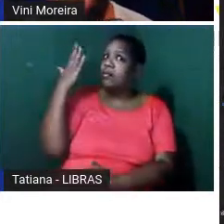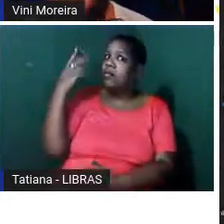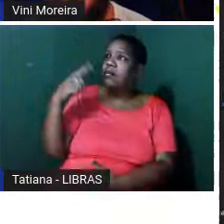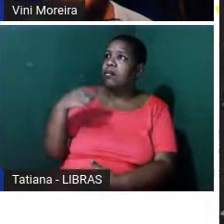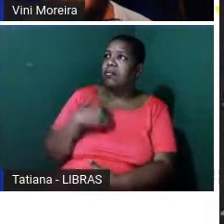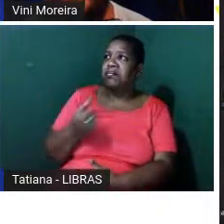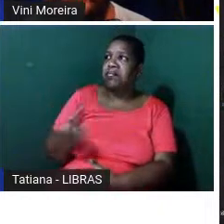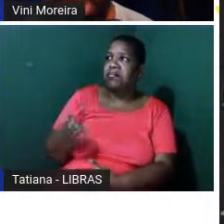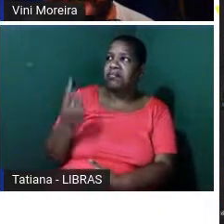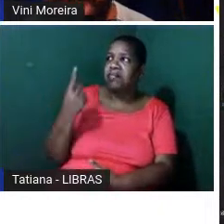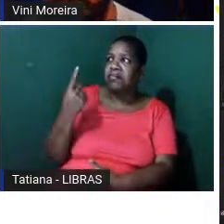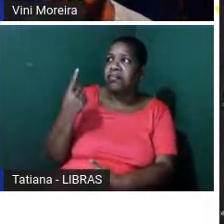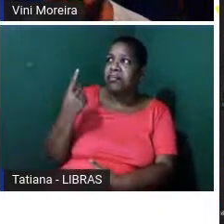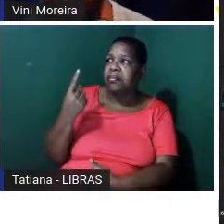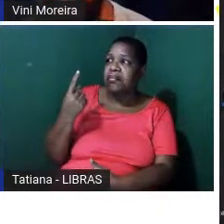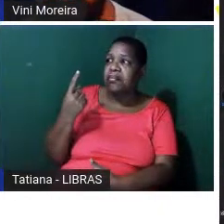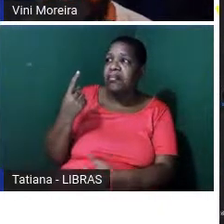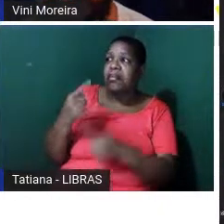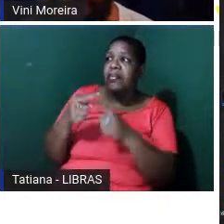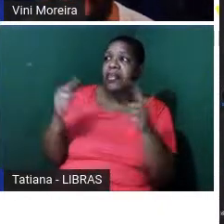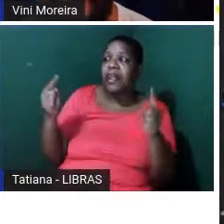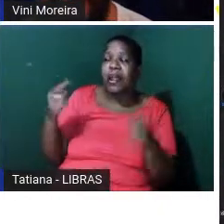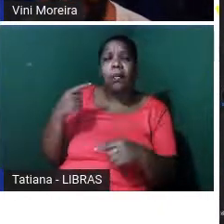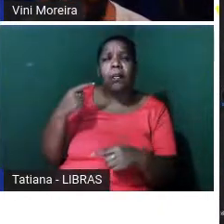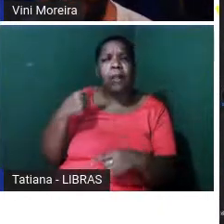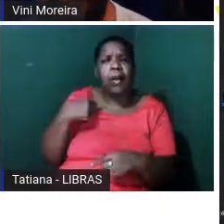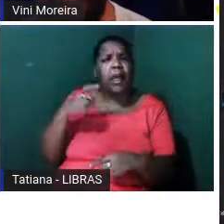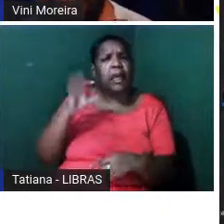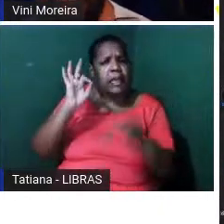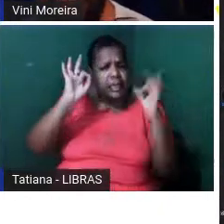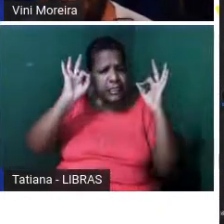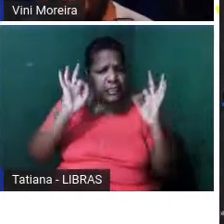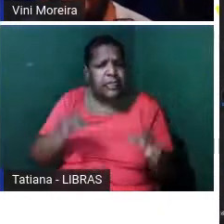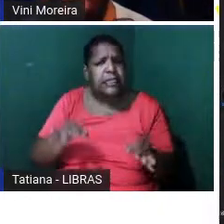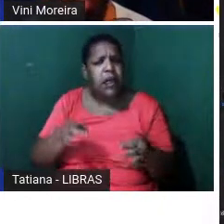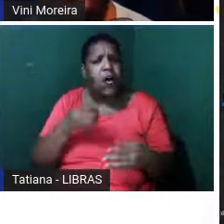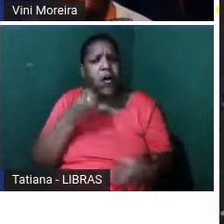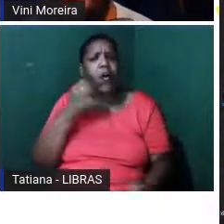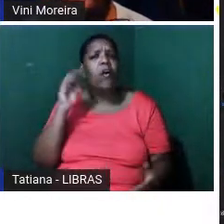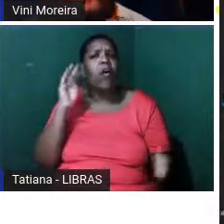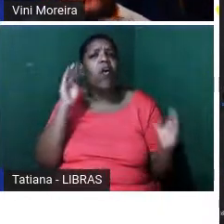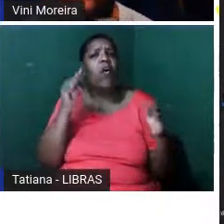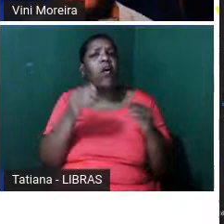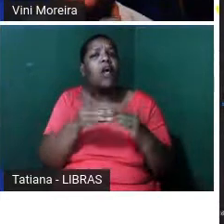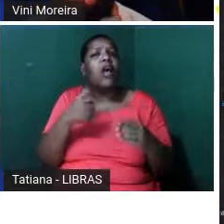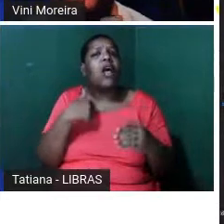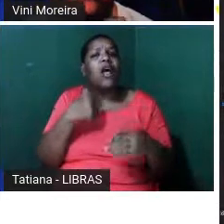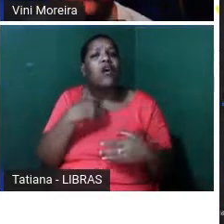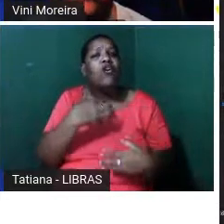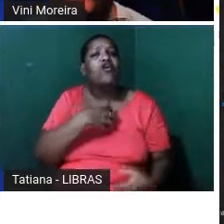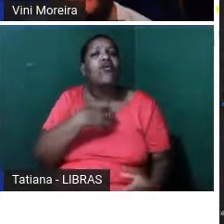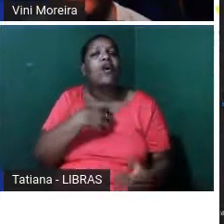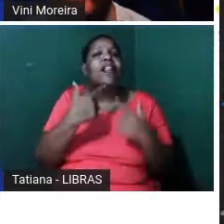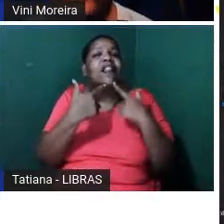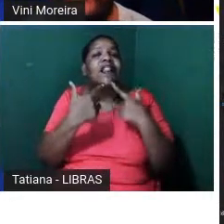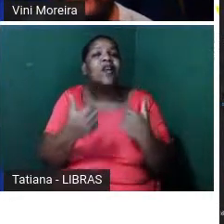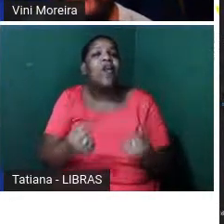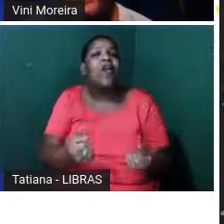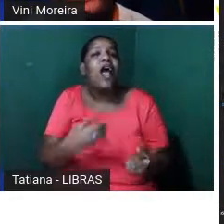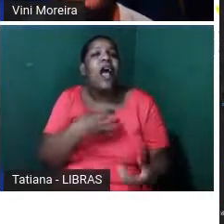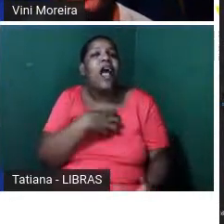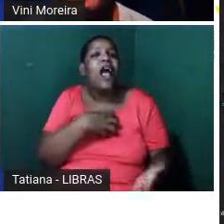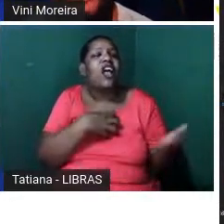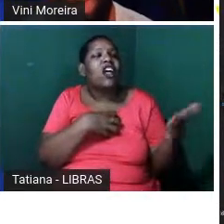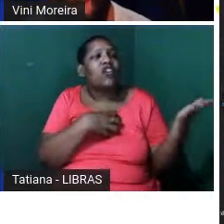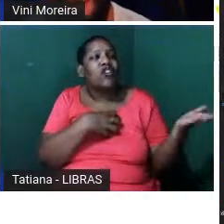causado alguma estranheza Ah mas isso foi tão eficaz que virou uma linguagem esse